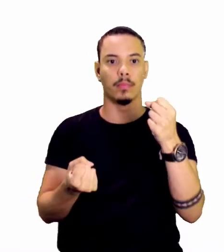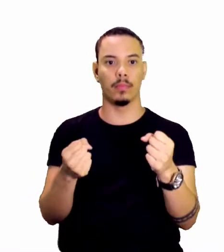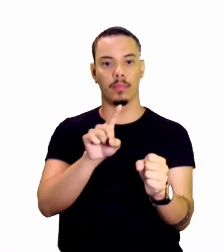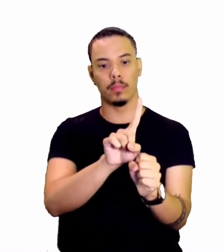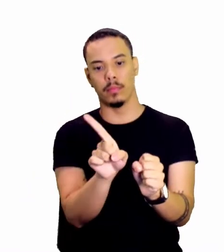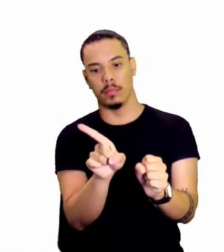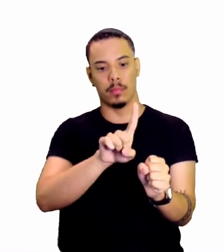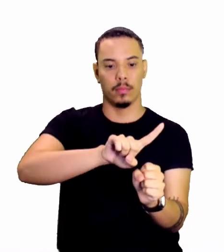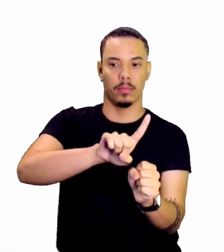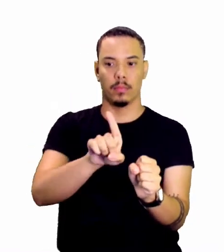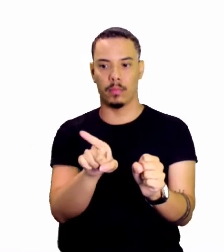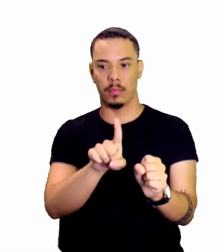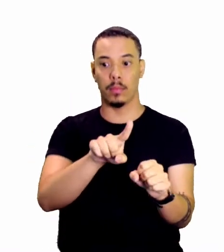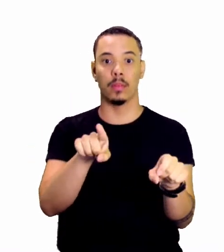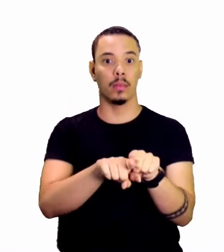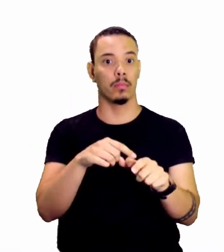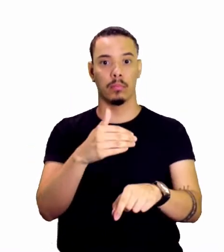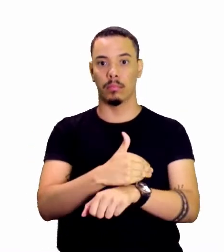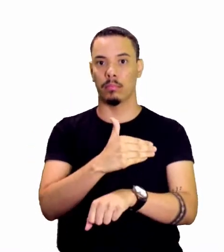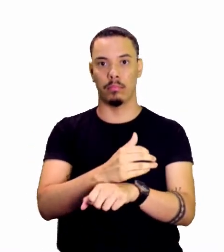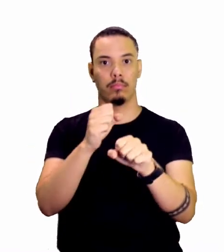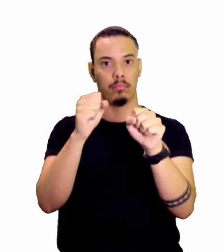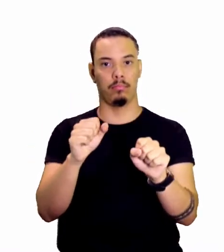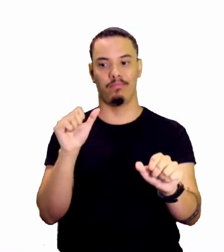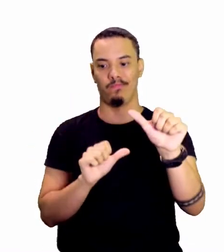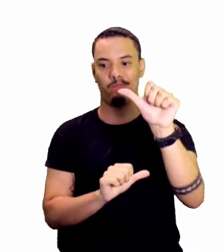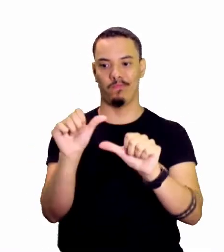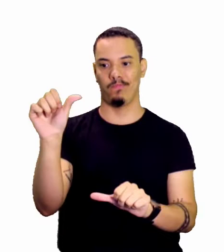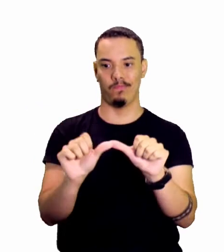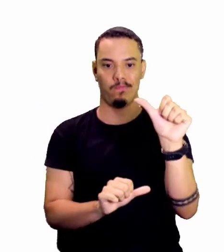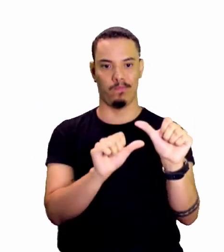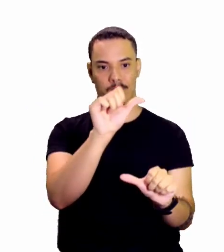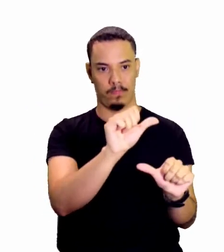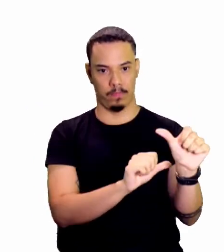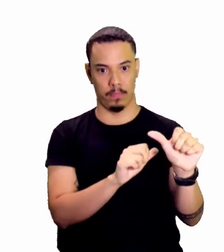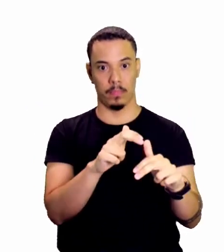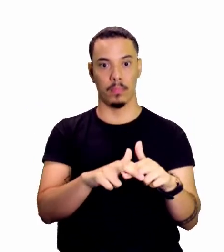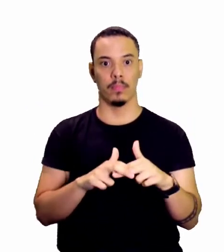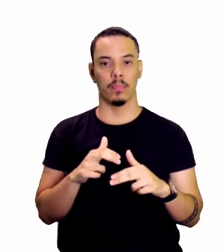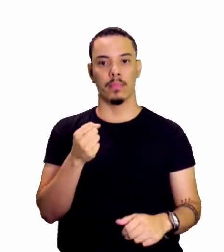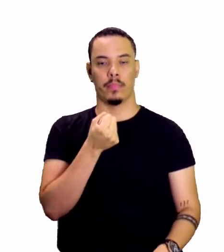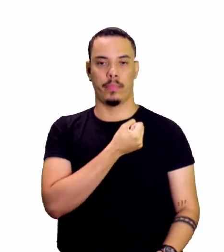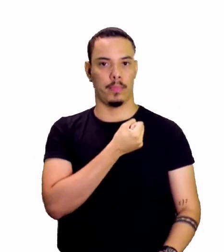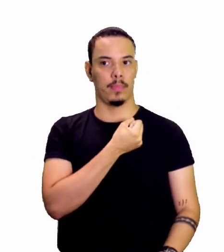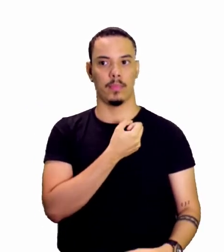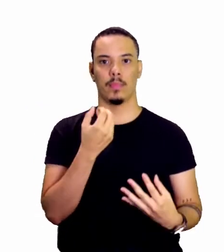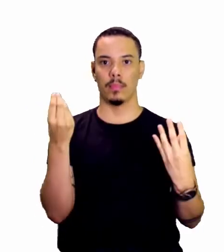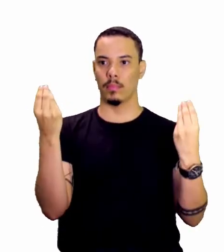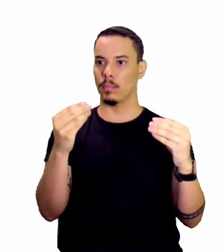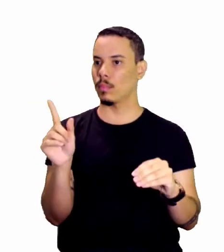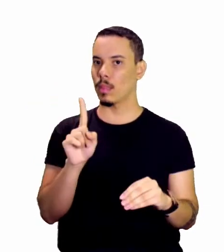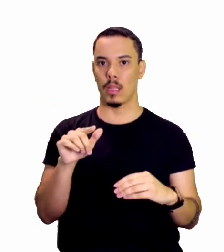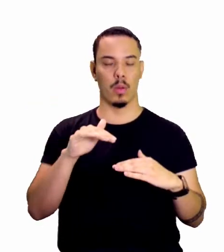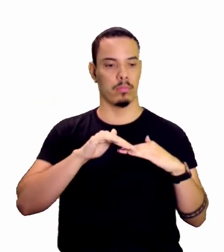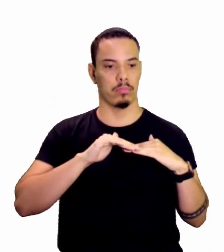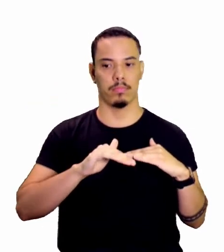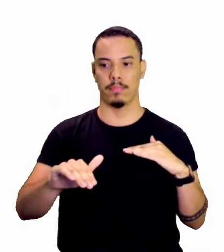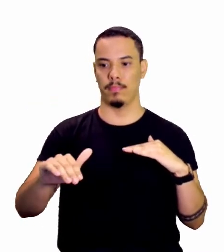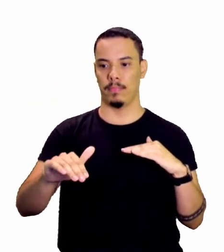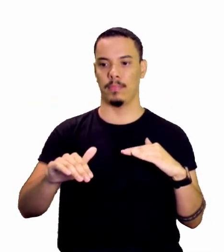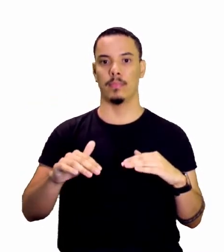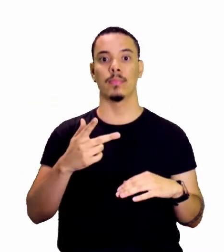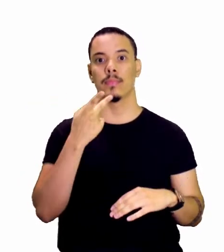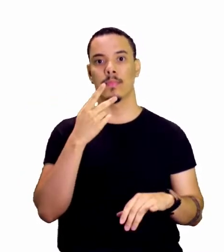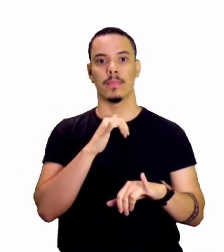verdade também então isso também o tempo todo está mudando o valor da velocidade de um corpo não permanece constante